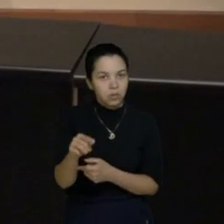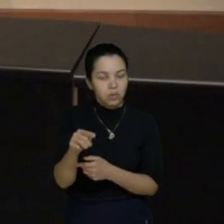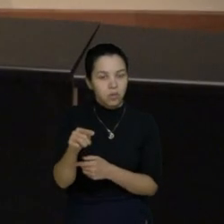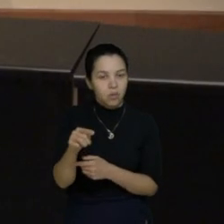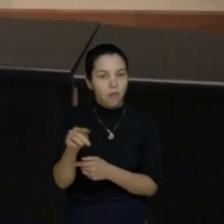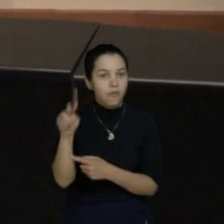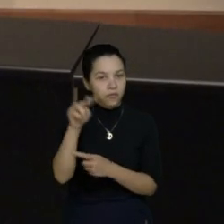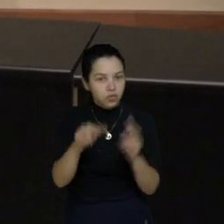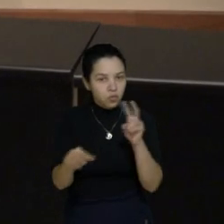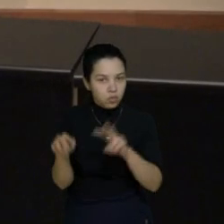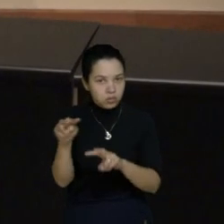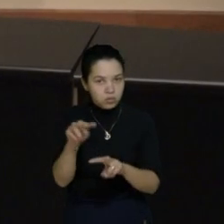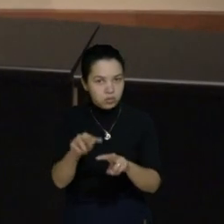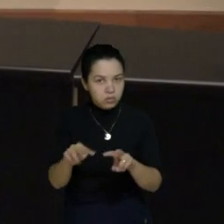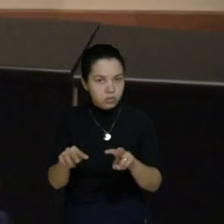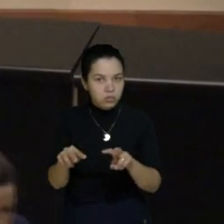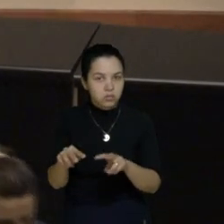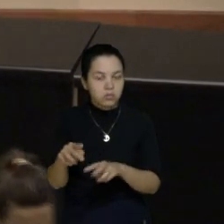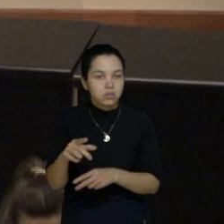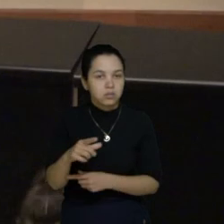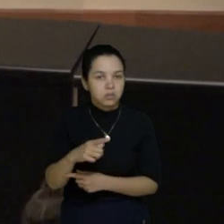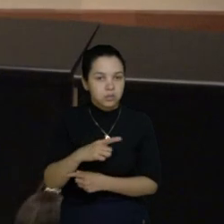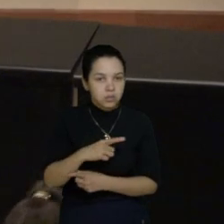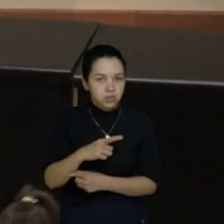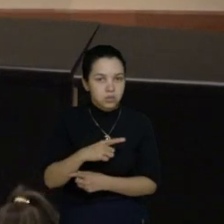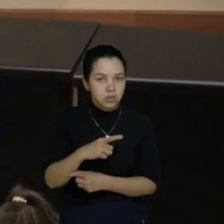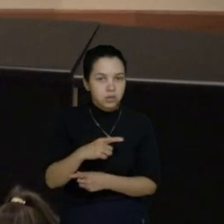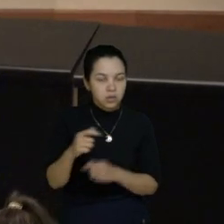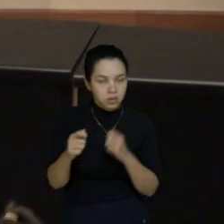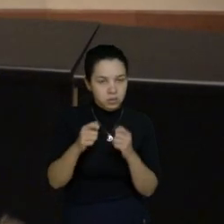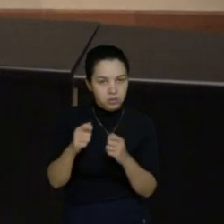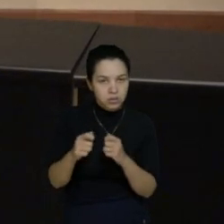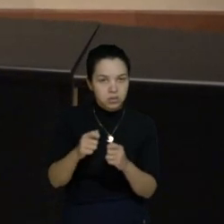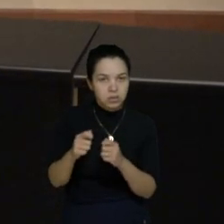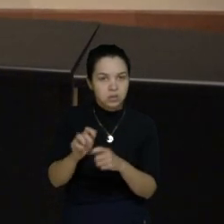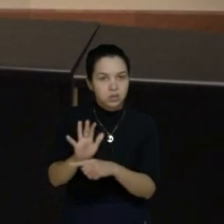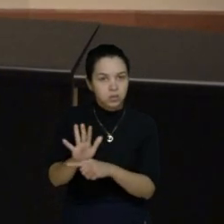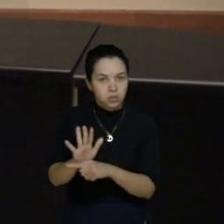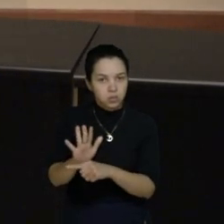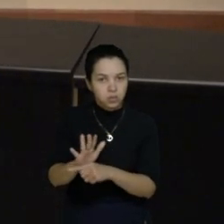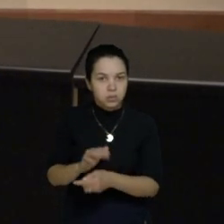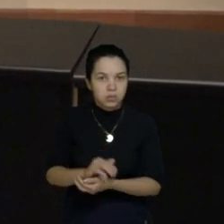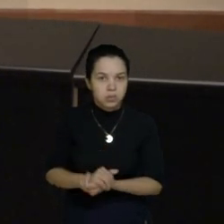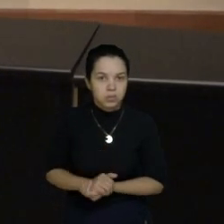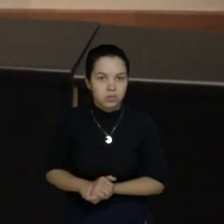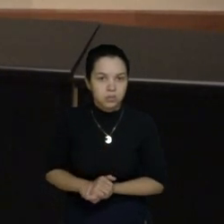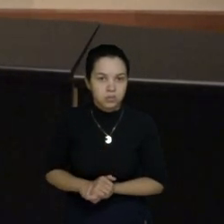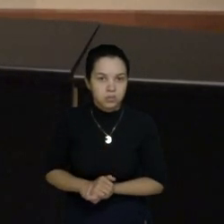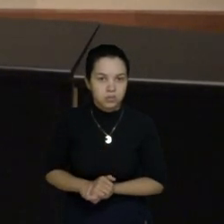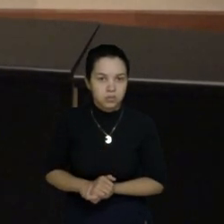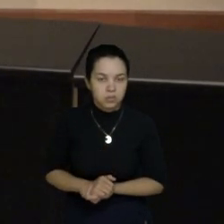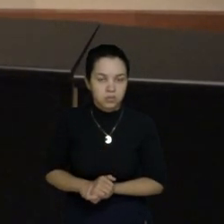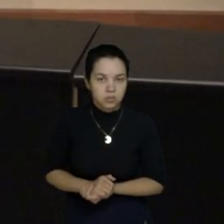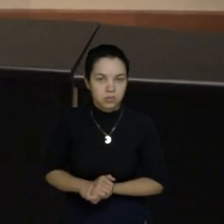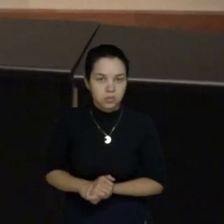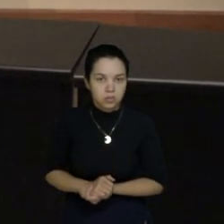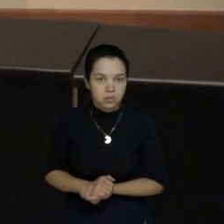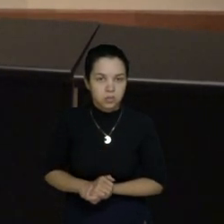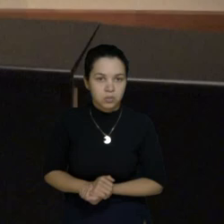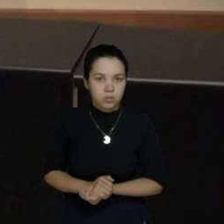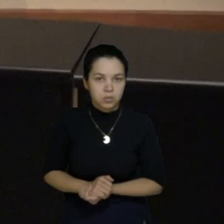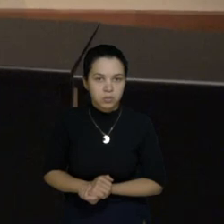relação à assistência primária quantos minutos